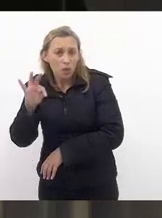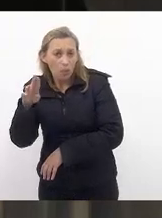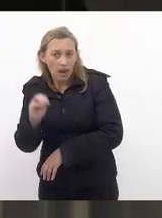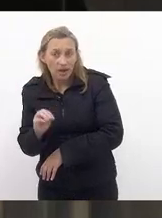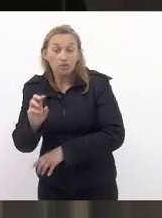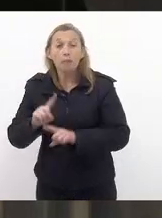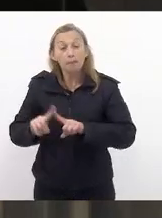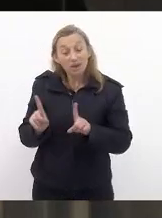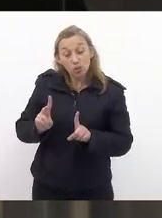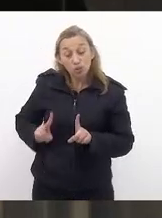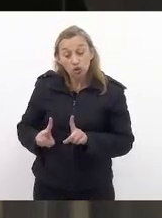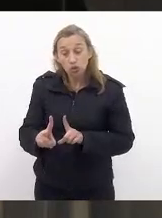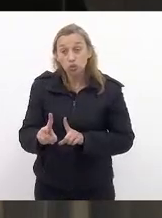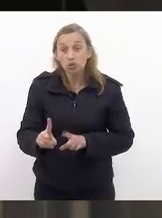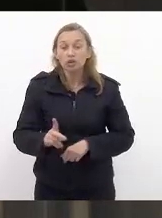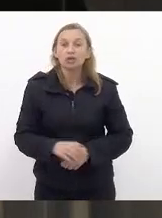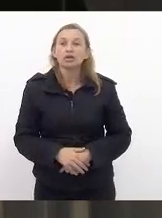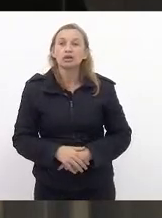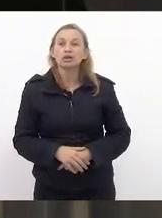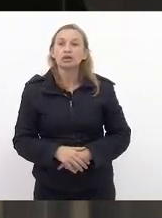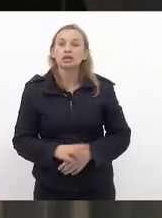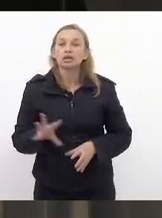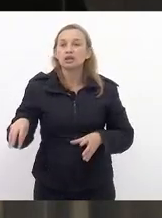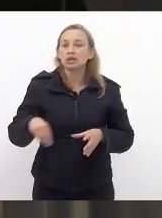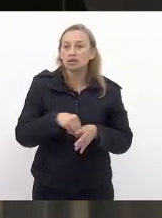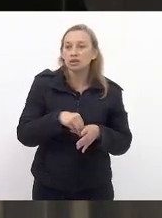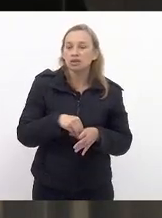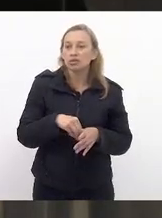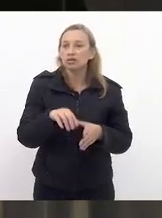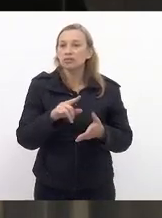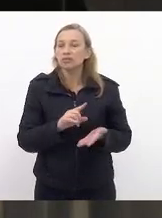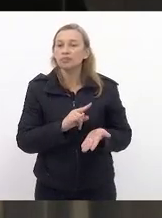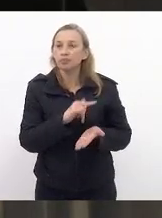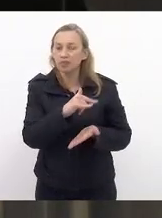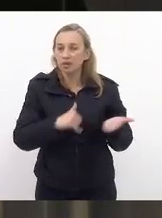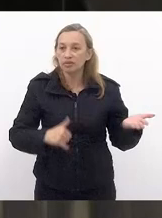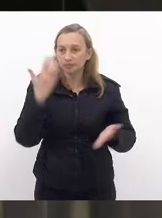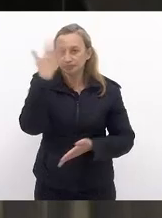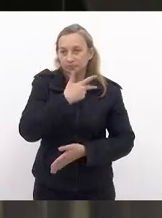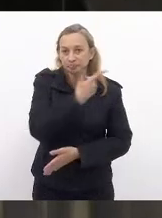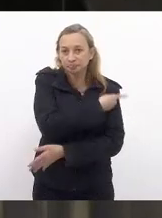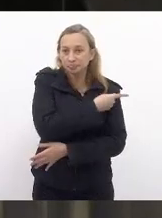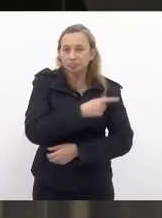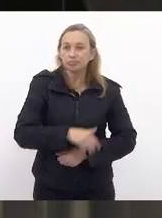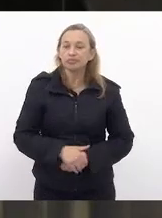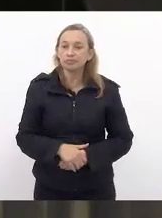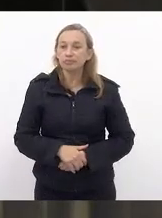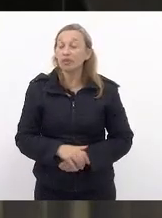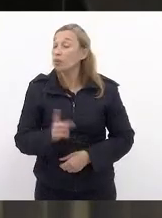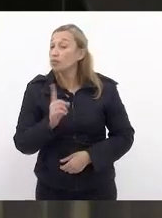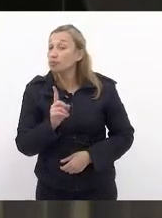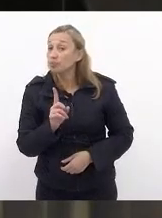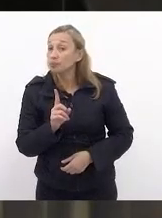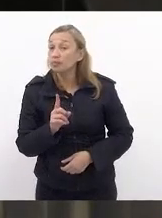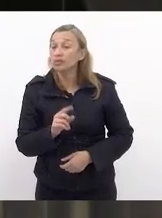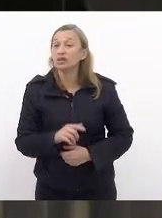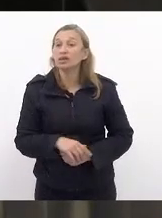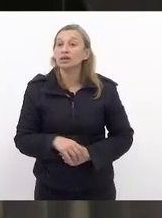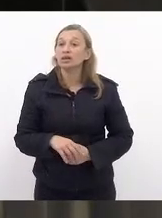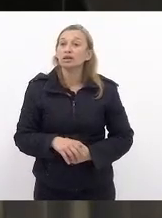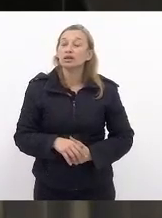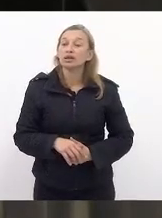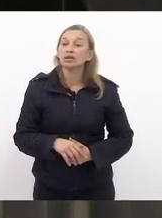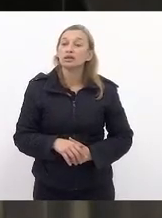além disso a introdução de certificados covid-19 não deve resultar